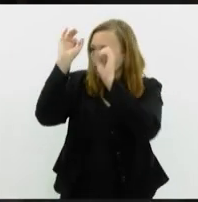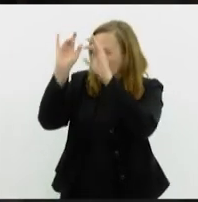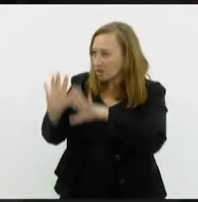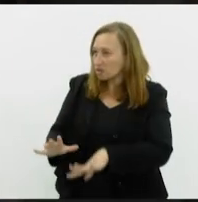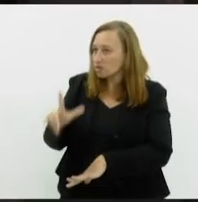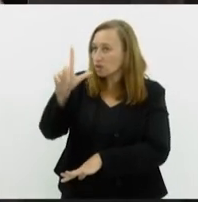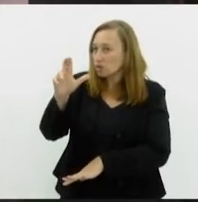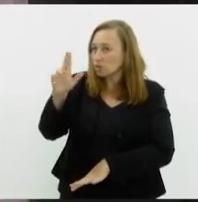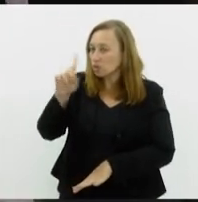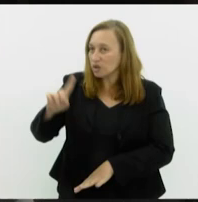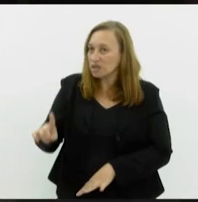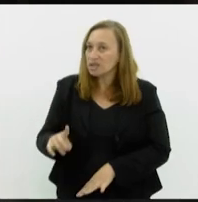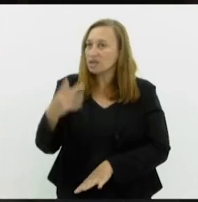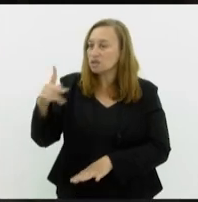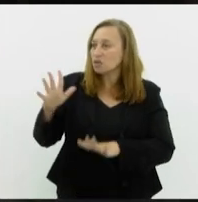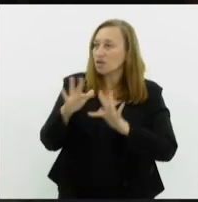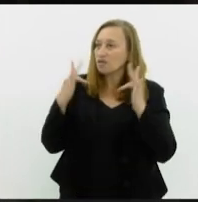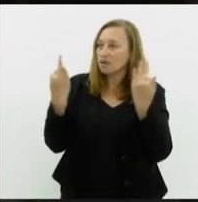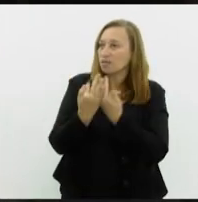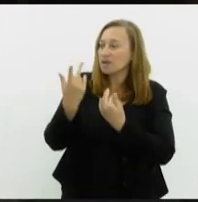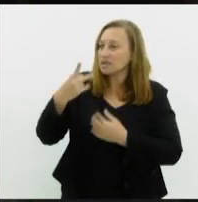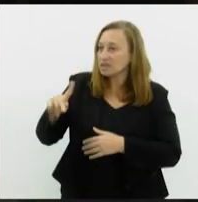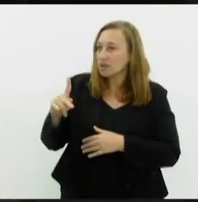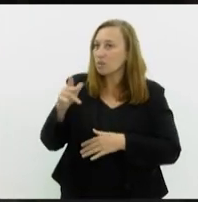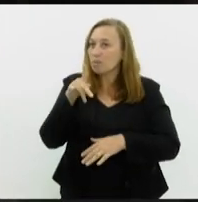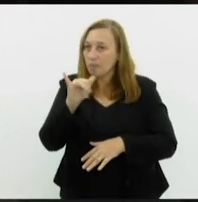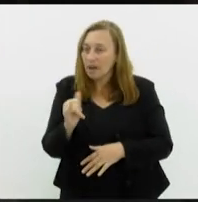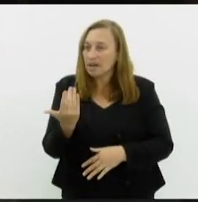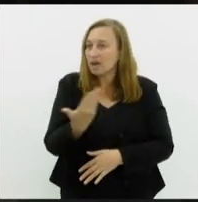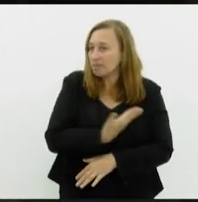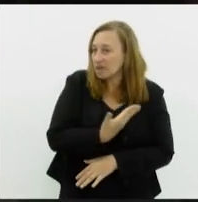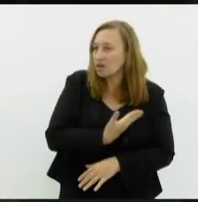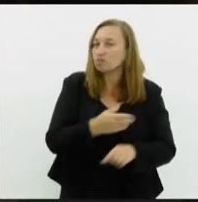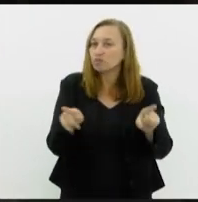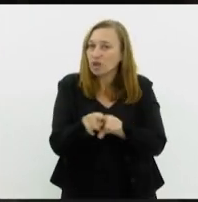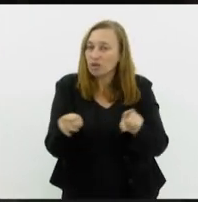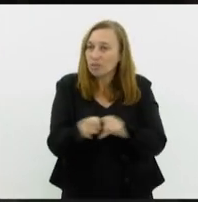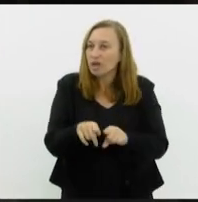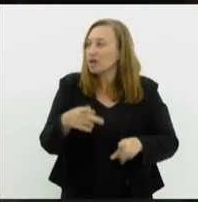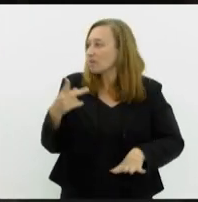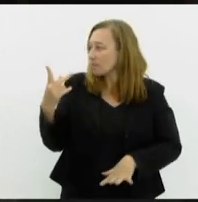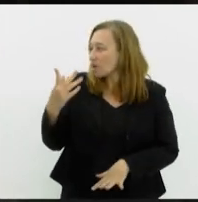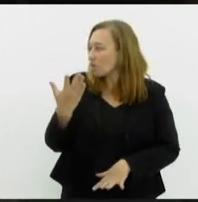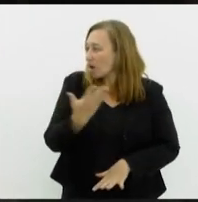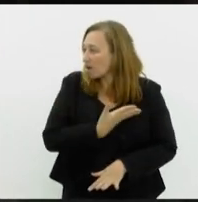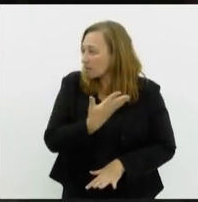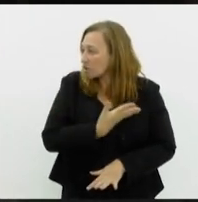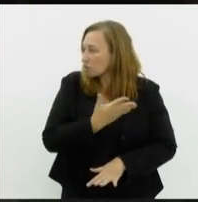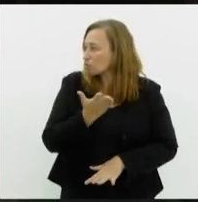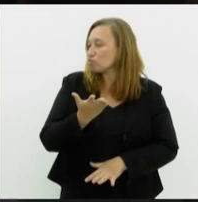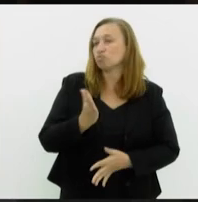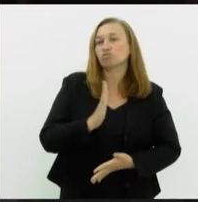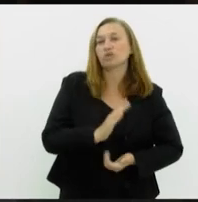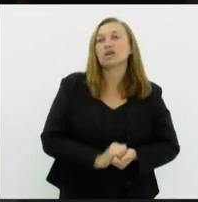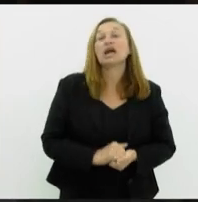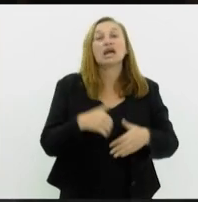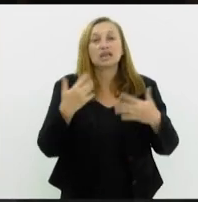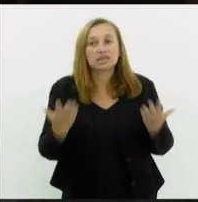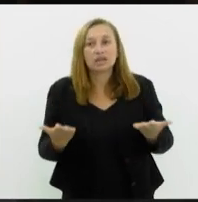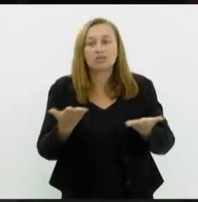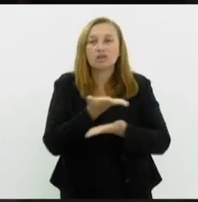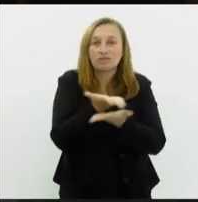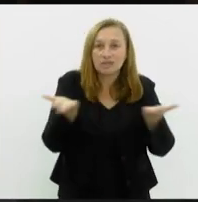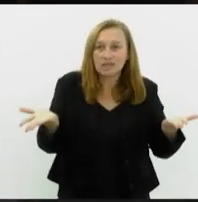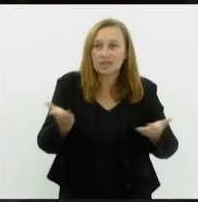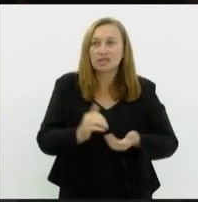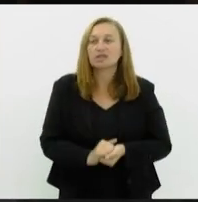E abençoe a sua família, seu pai, que é meu amigão também, meu parceiro, meu amigo de coração. Então, e a todos